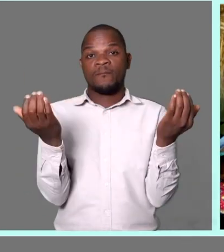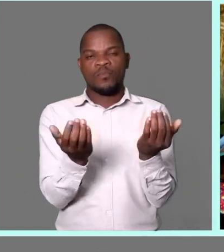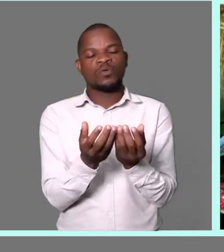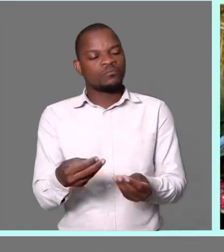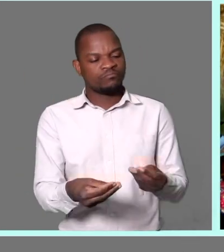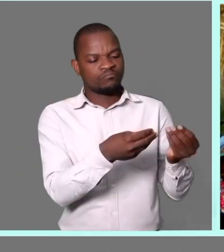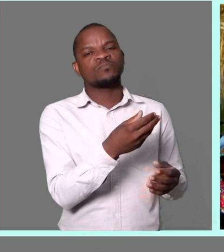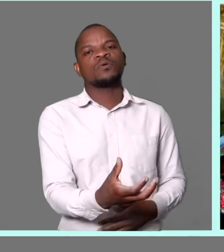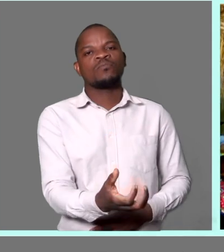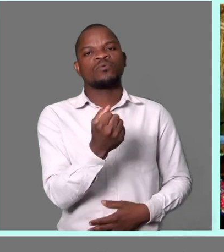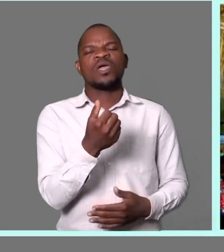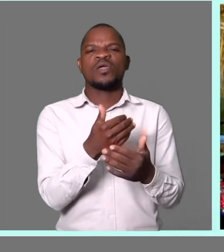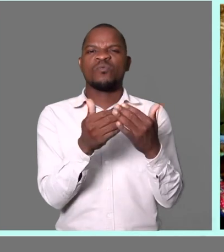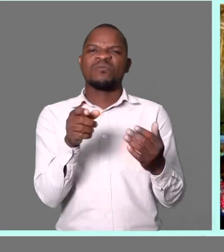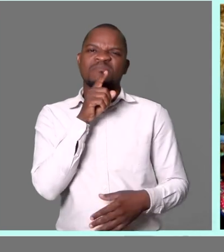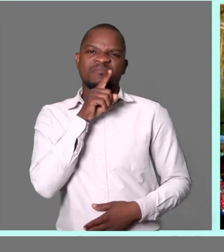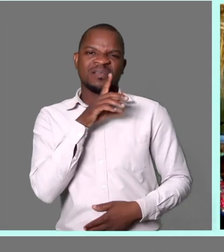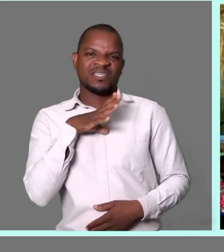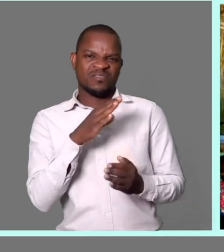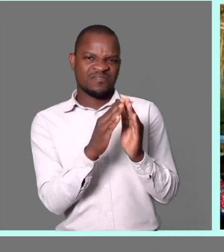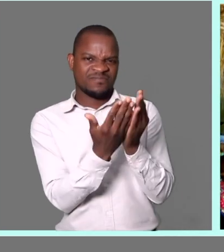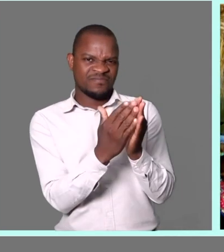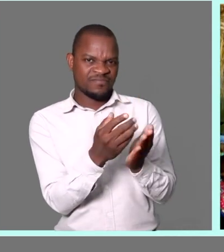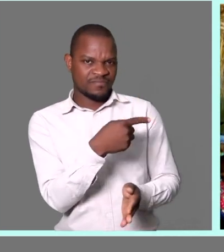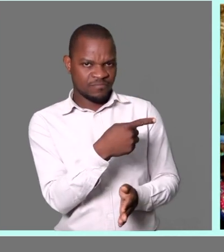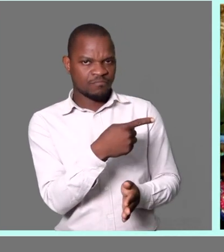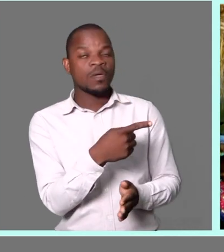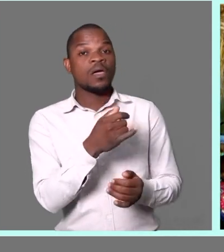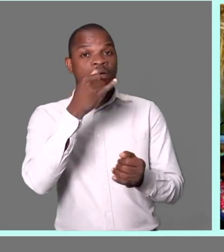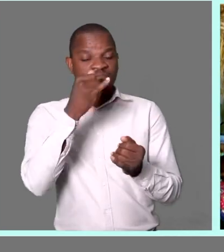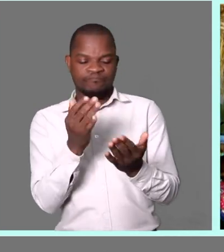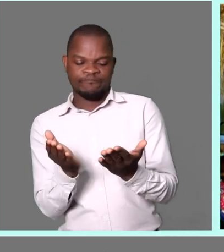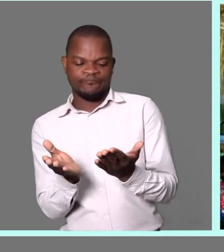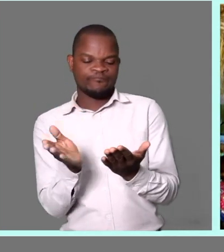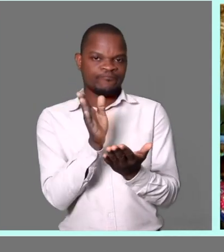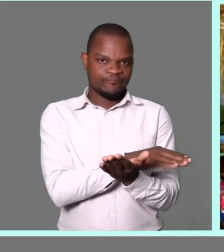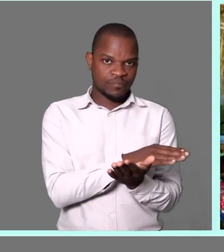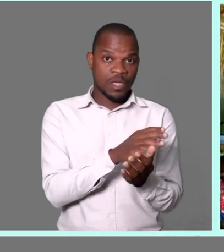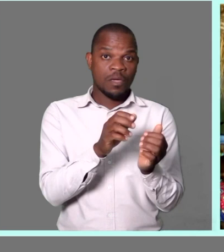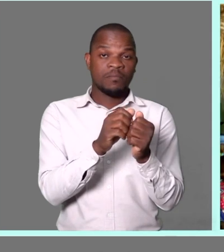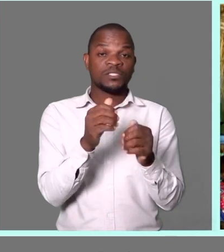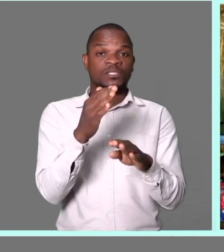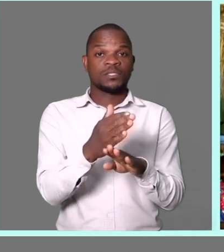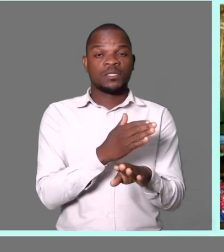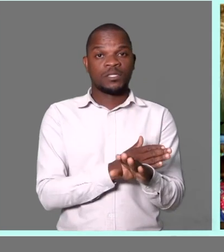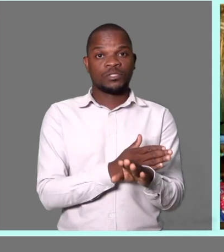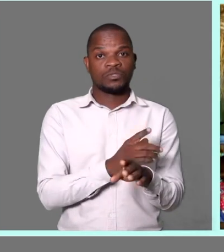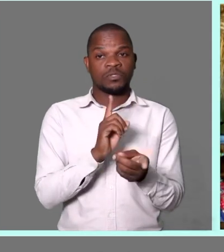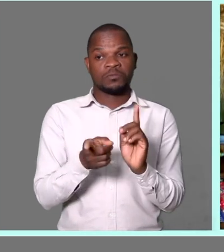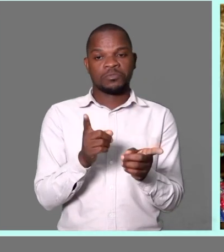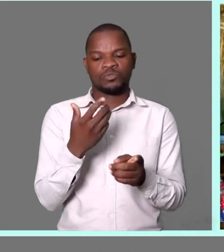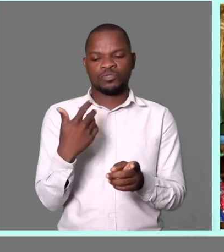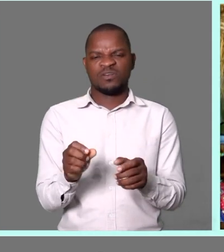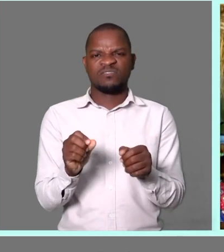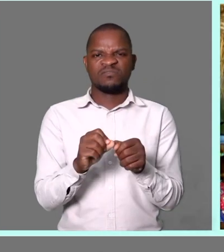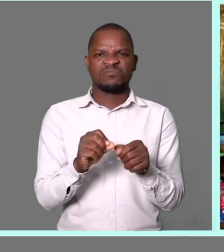uma bola, tal como este papai aqui no folheto. Depois, vou para outra página. Se for uma criança que